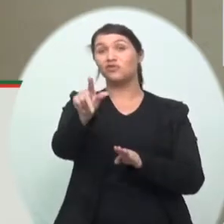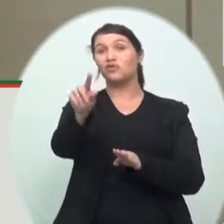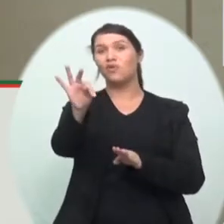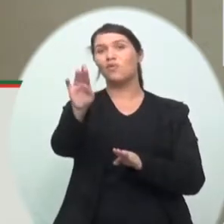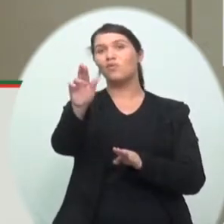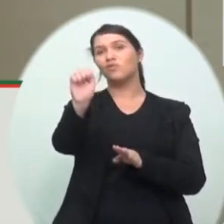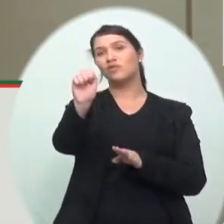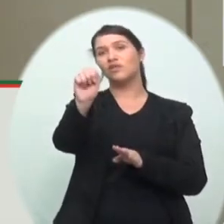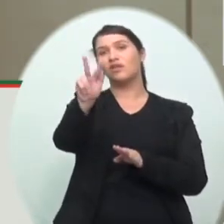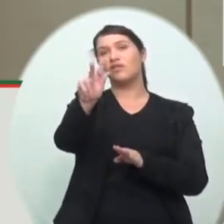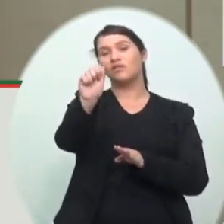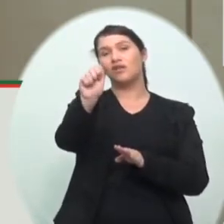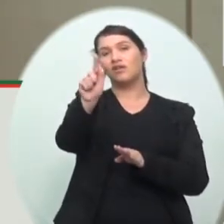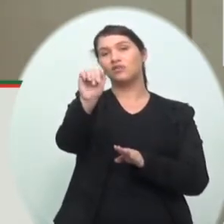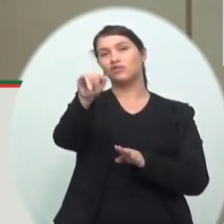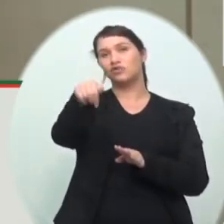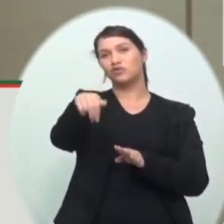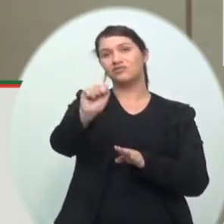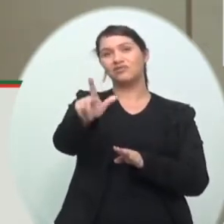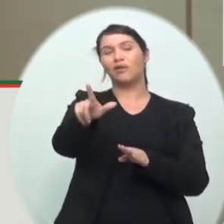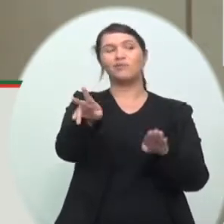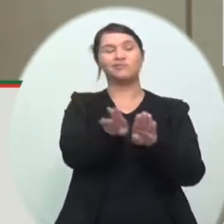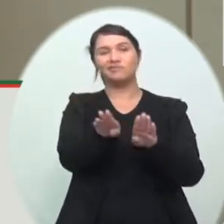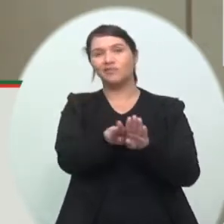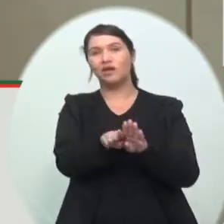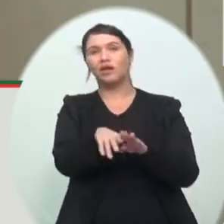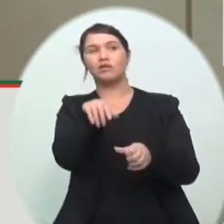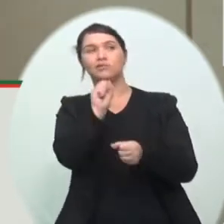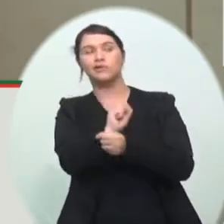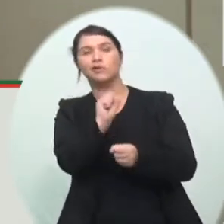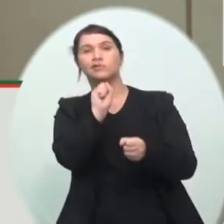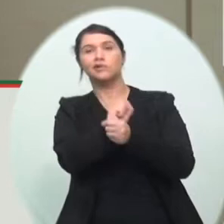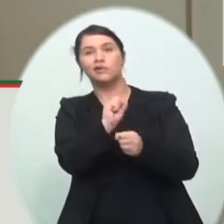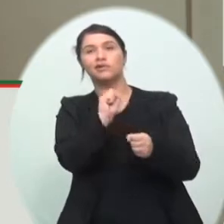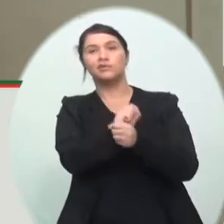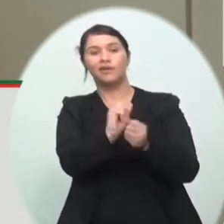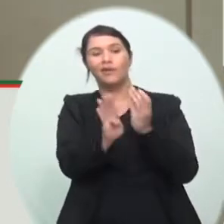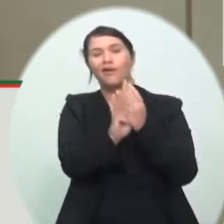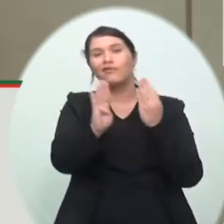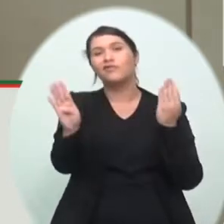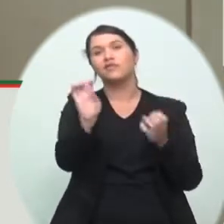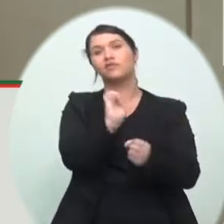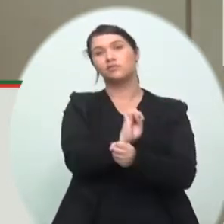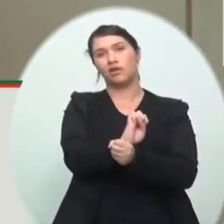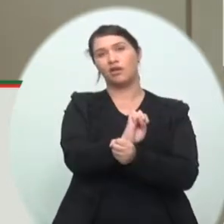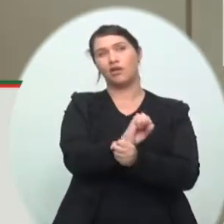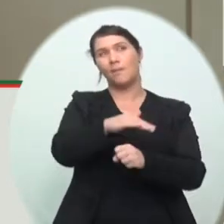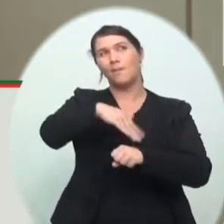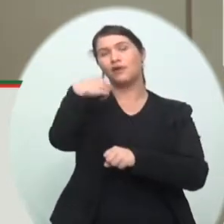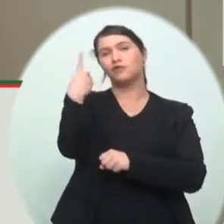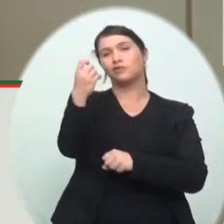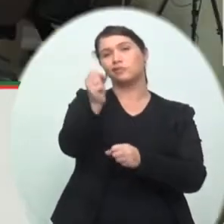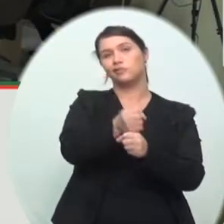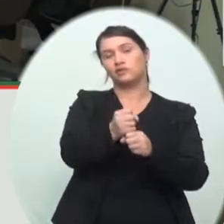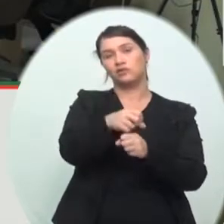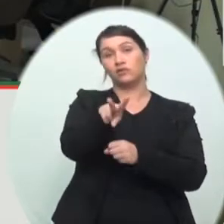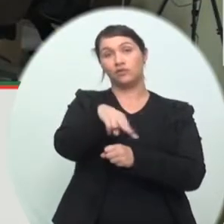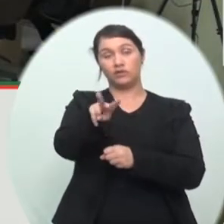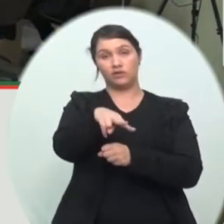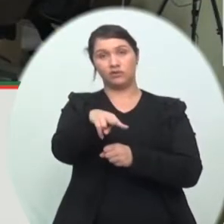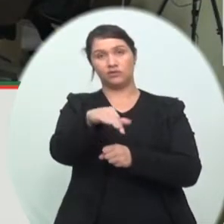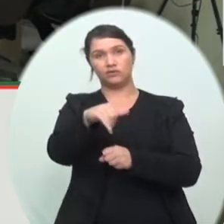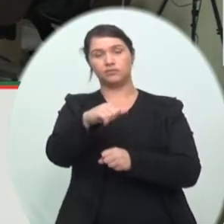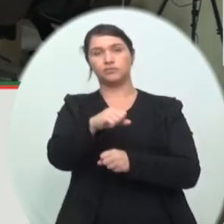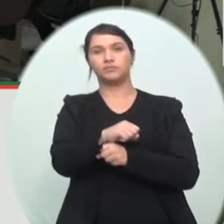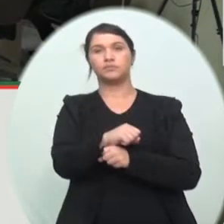ano aguardando na fila de espera. Então, quero dizer aos senhores que... Senhor vereador, o senhor dispõe de